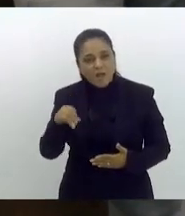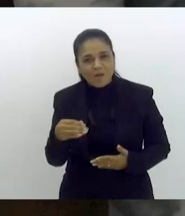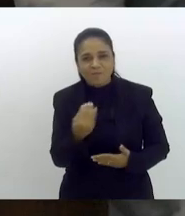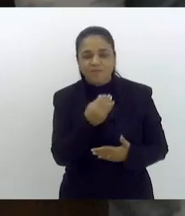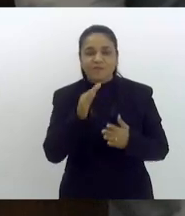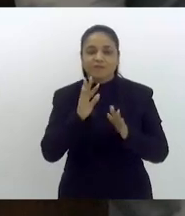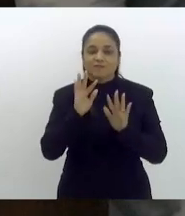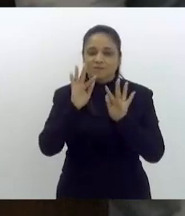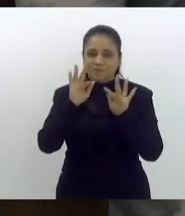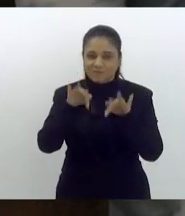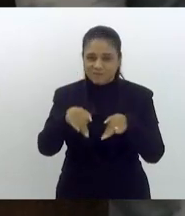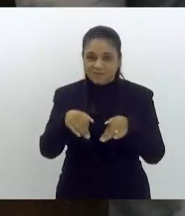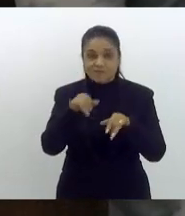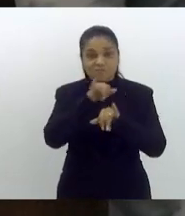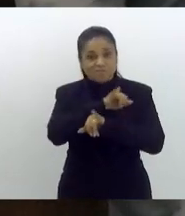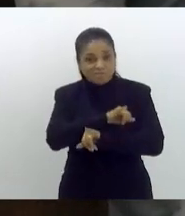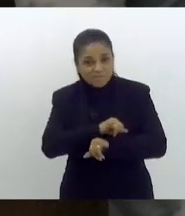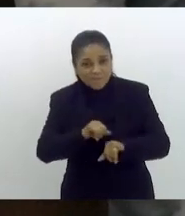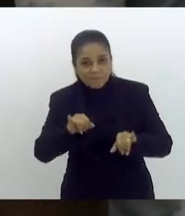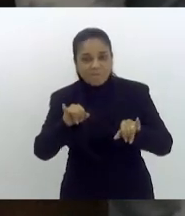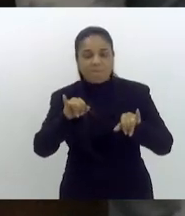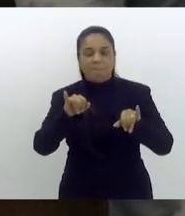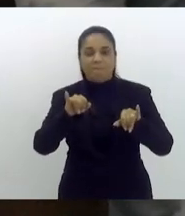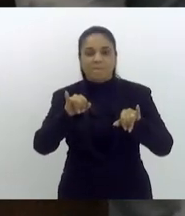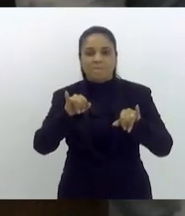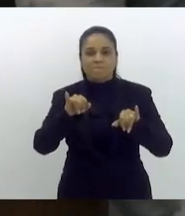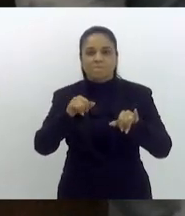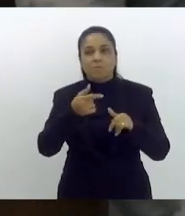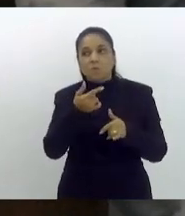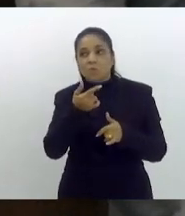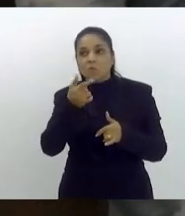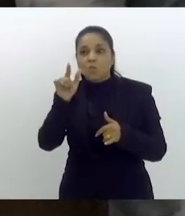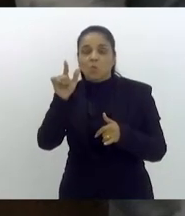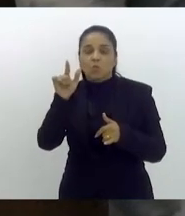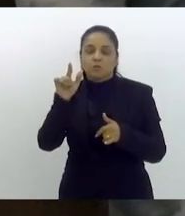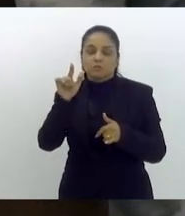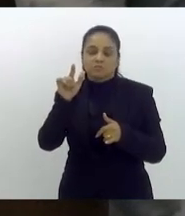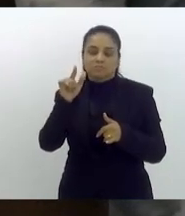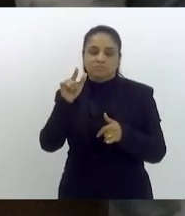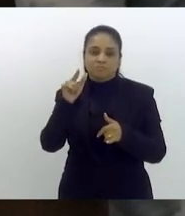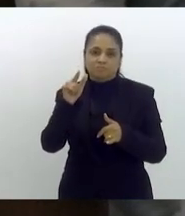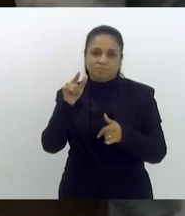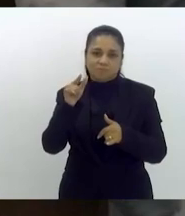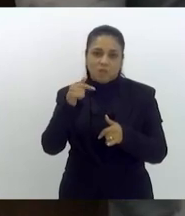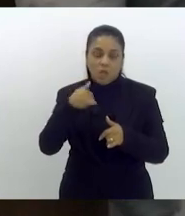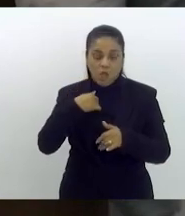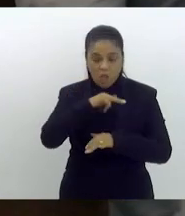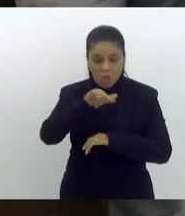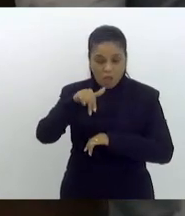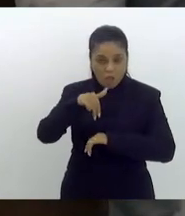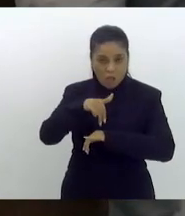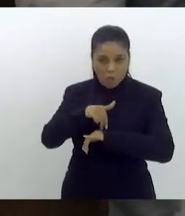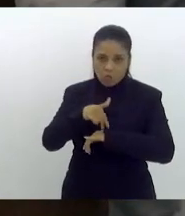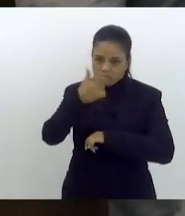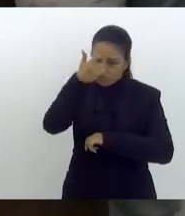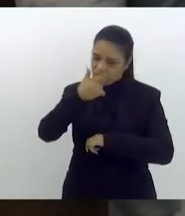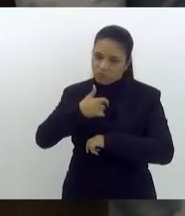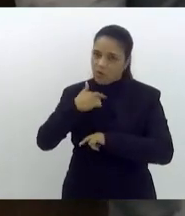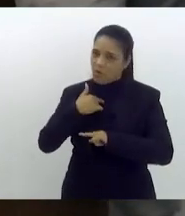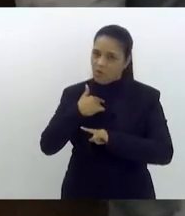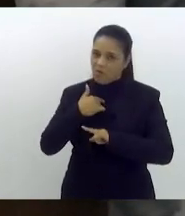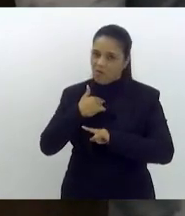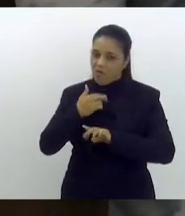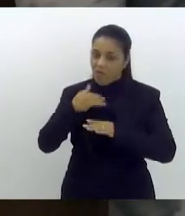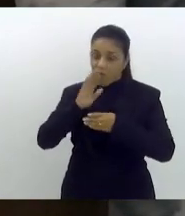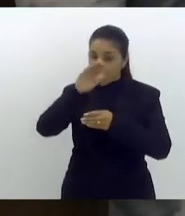finalizar dizendo que se alguém falou em nome de outrem aqui eu não sou essa pessoa eu estou